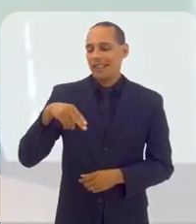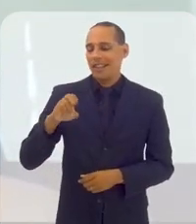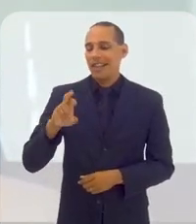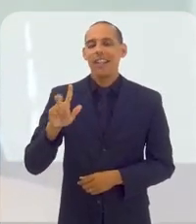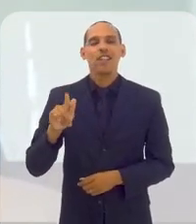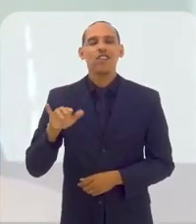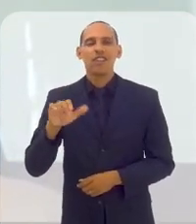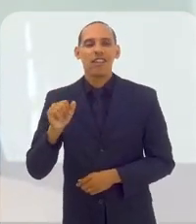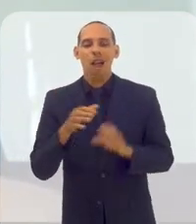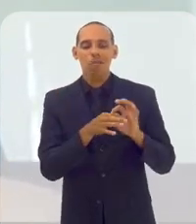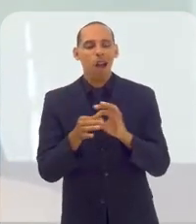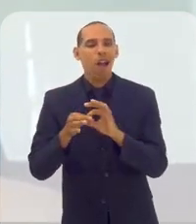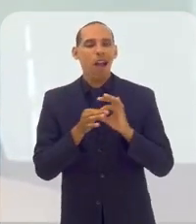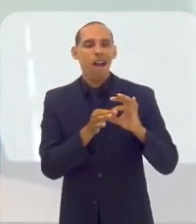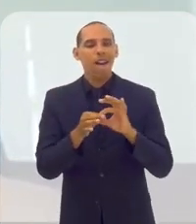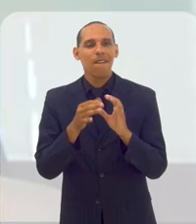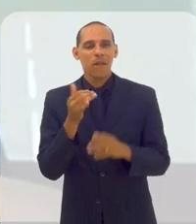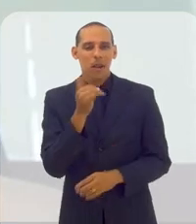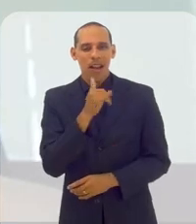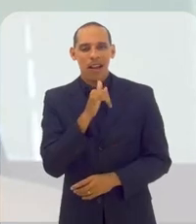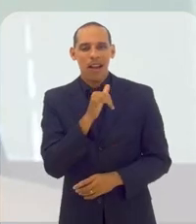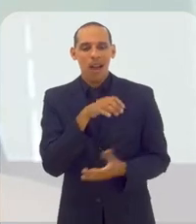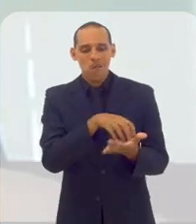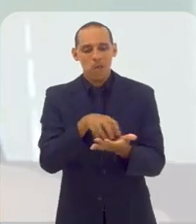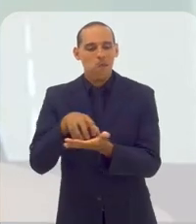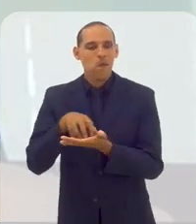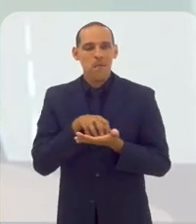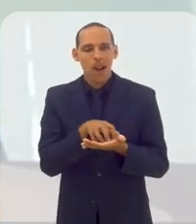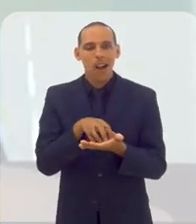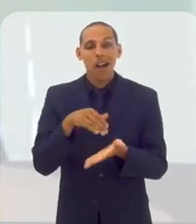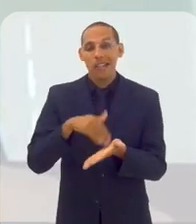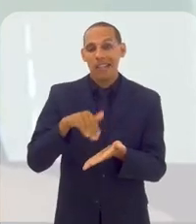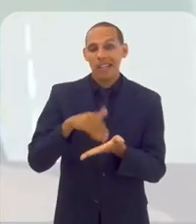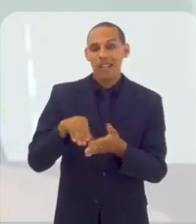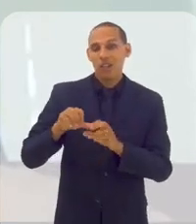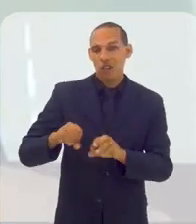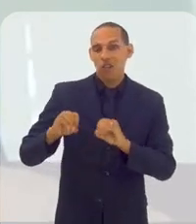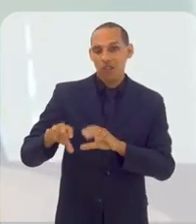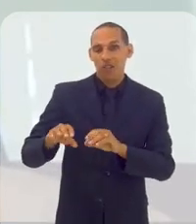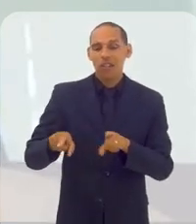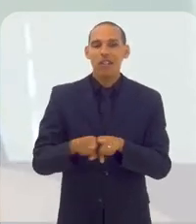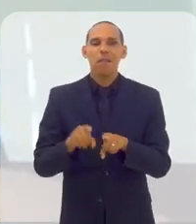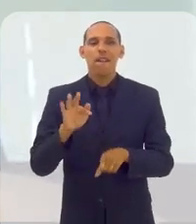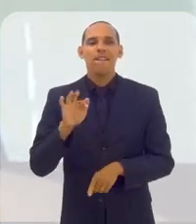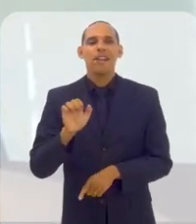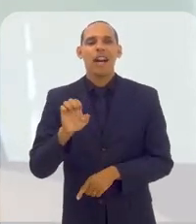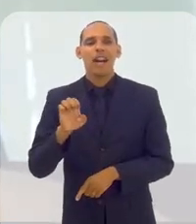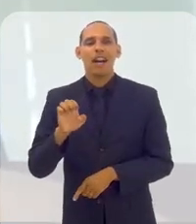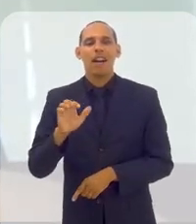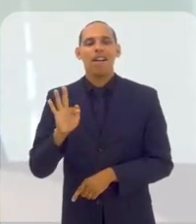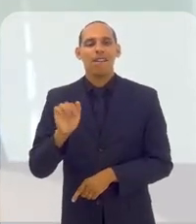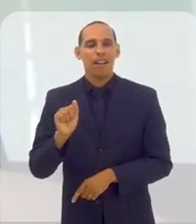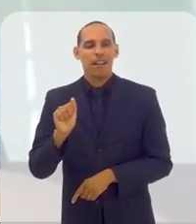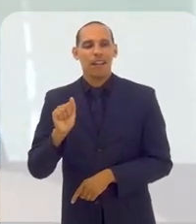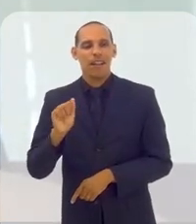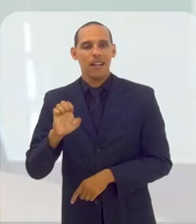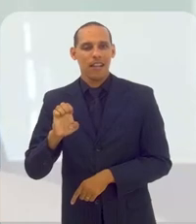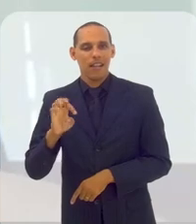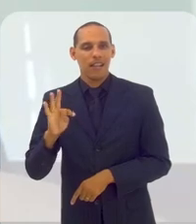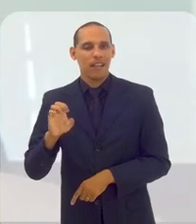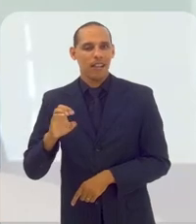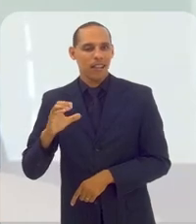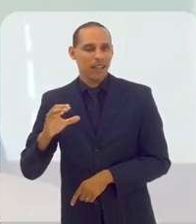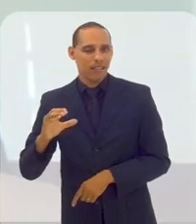com as outras entidades com a Secretaria Estadual de Educação né com a própria Faetec né que a gente já tem um diálogo